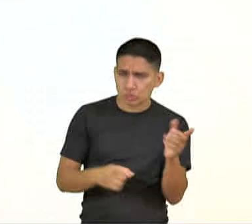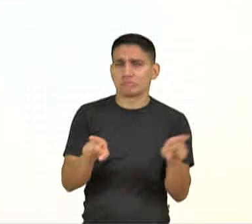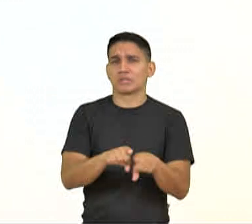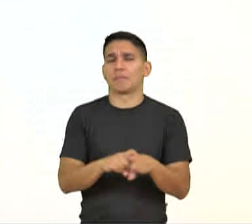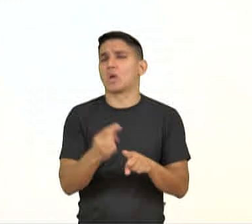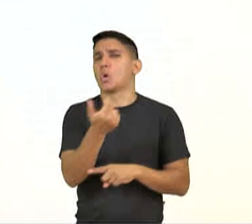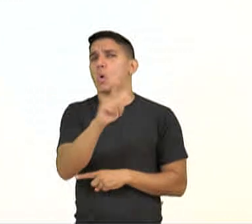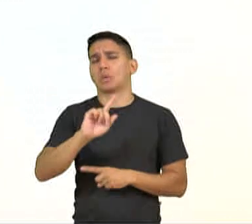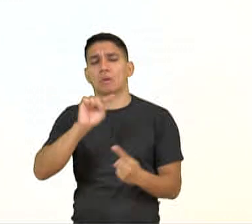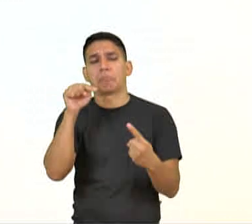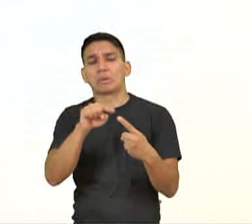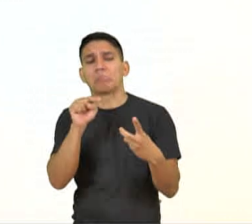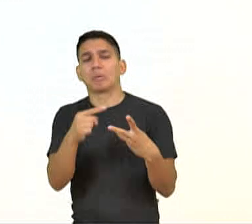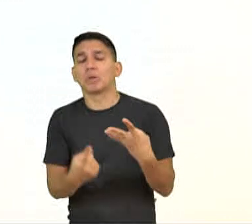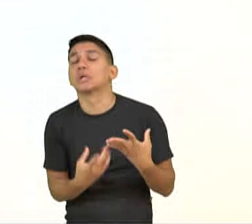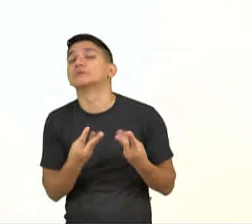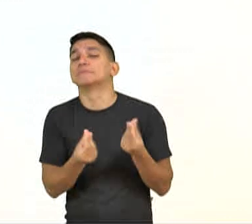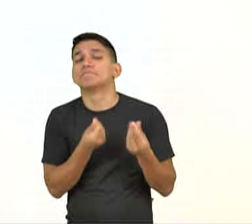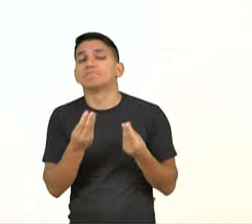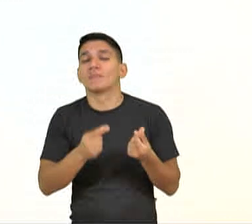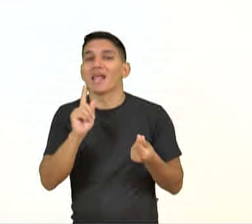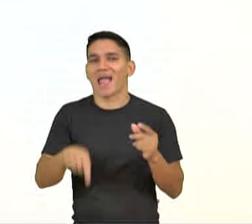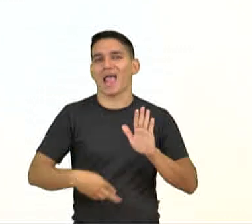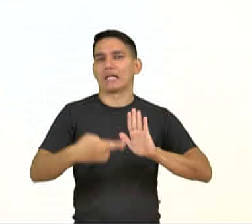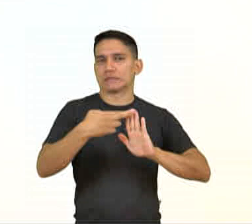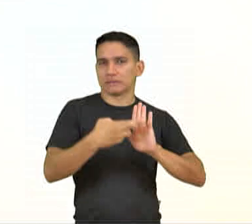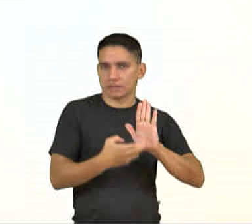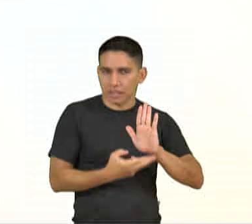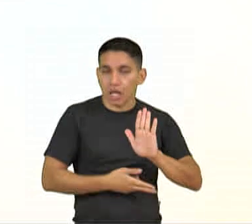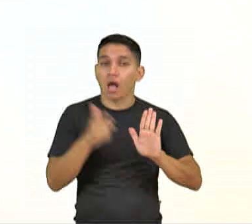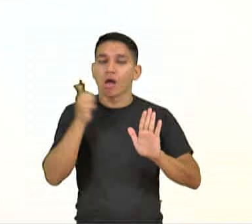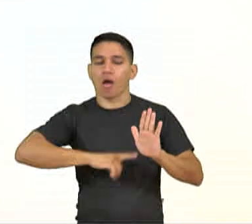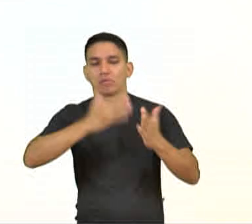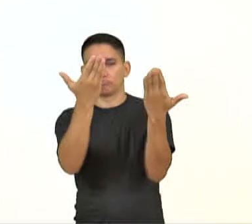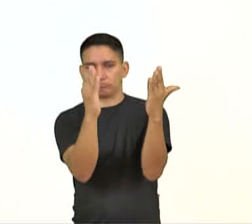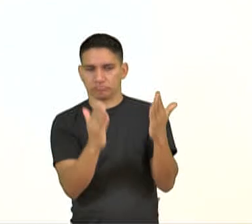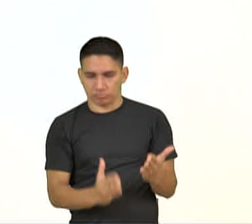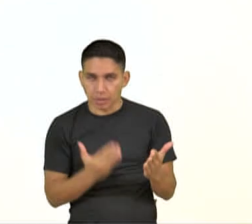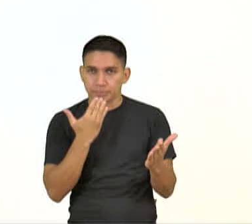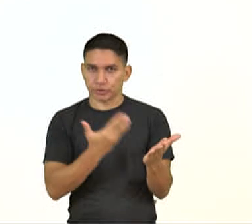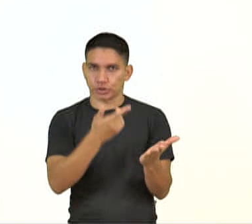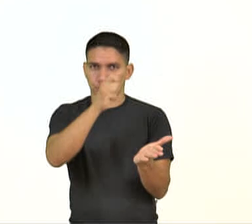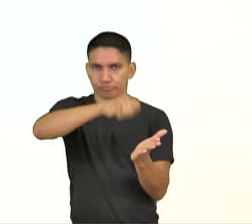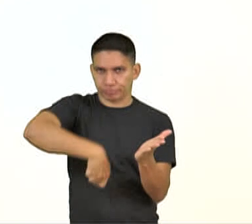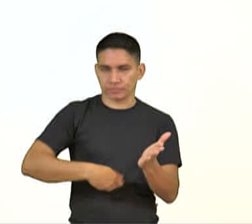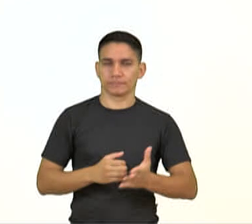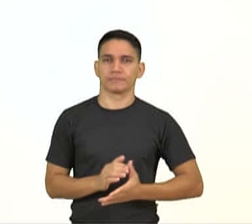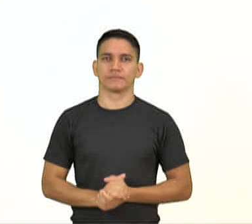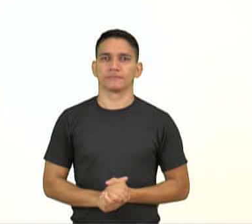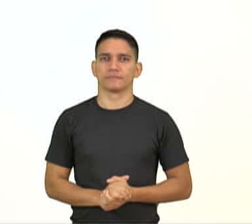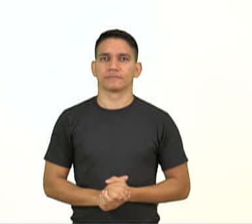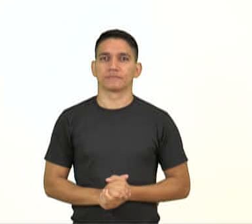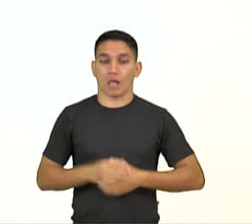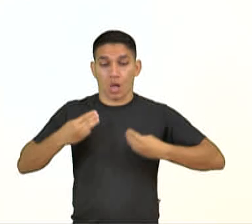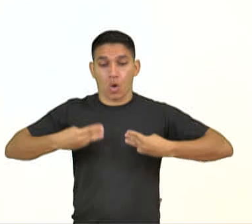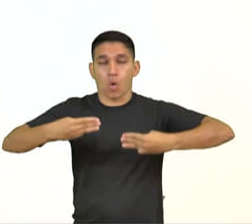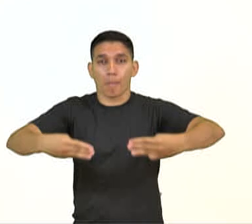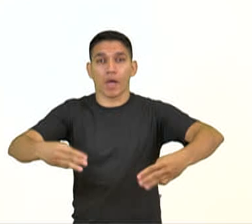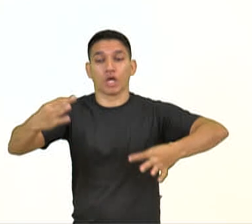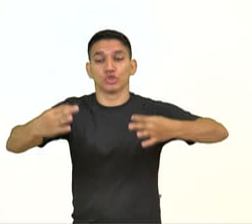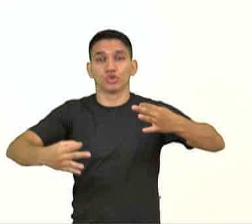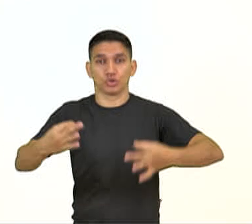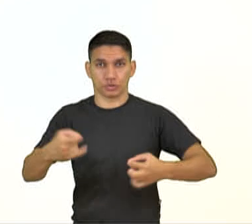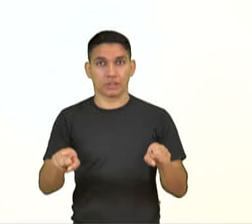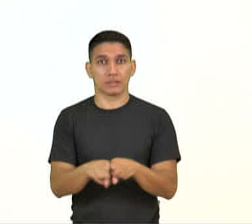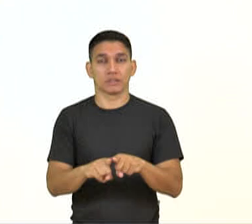outros requisitos que permitissem uma análise do pedido. O Ministério da Justiça